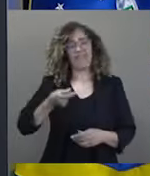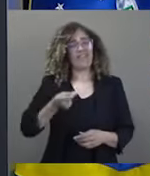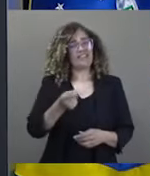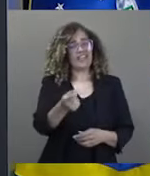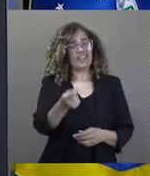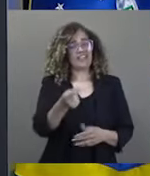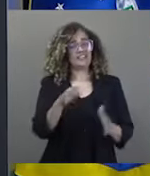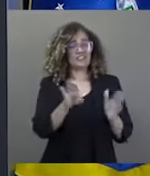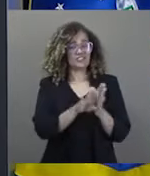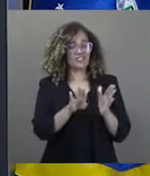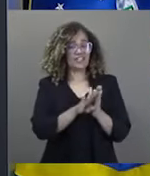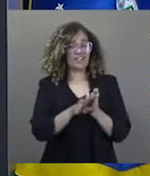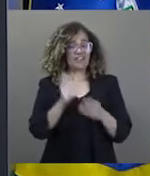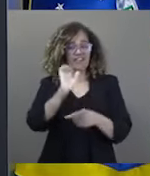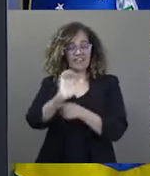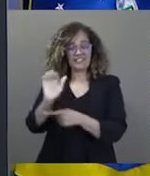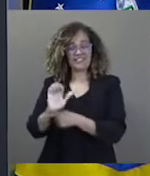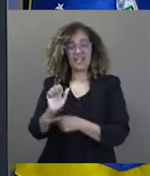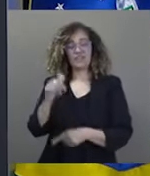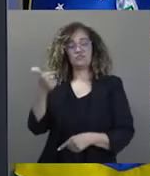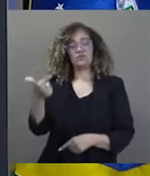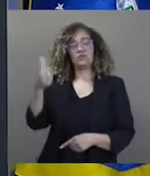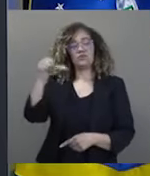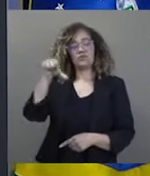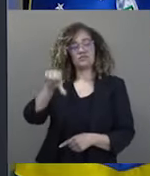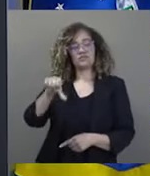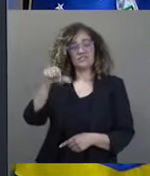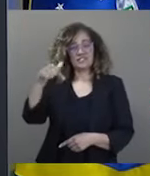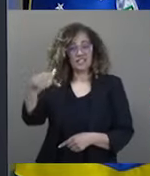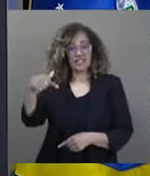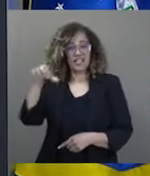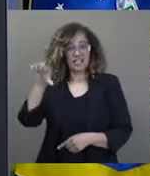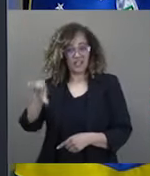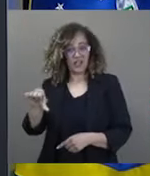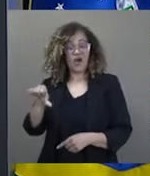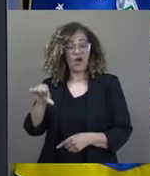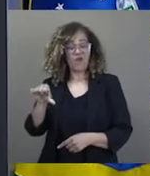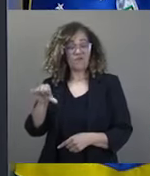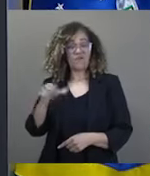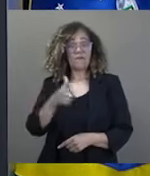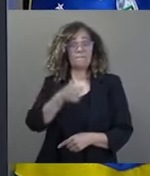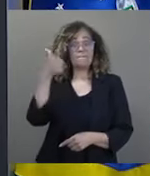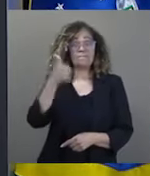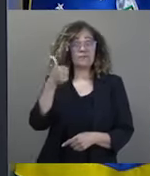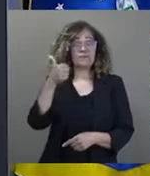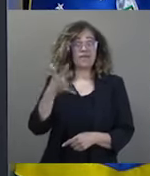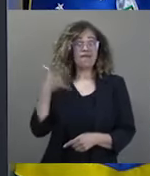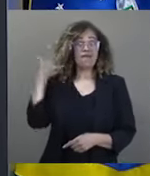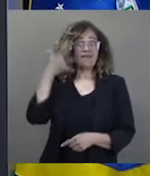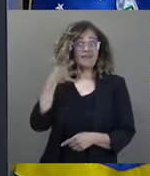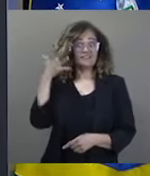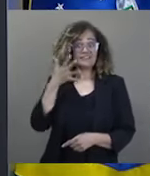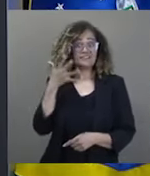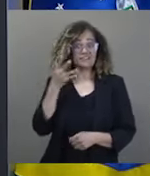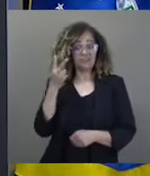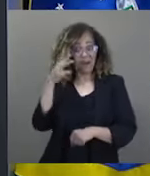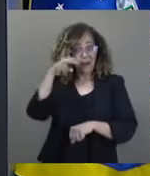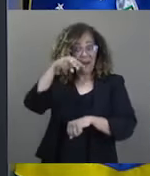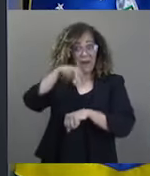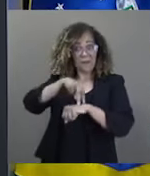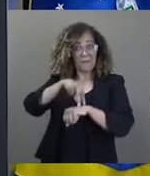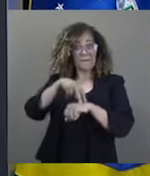cheguei em 1979 em que a minha primeira fala neste plenário